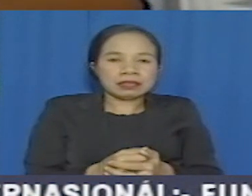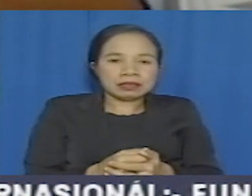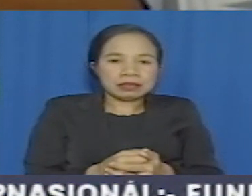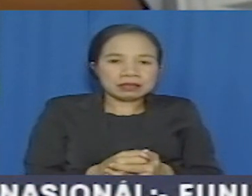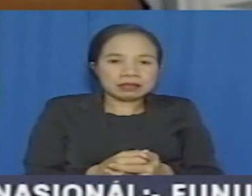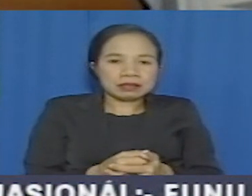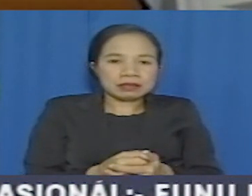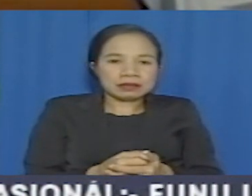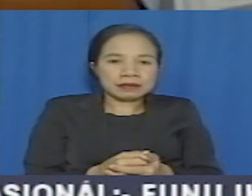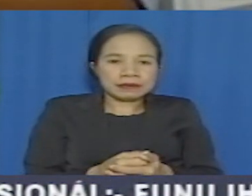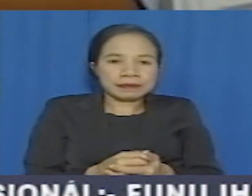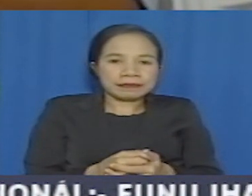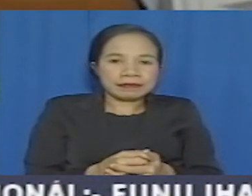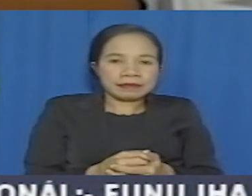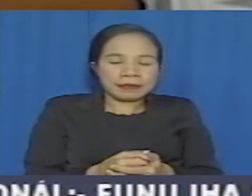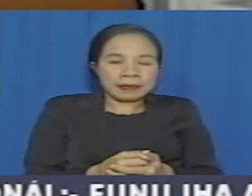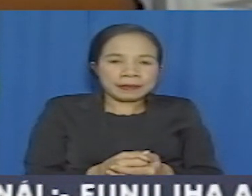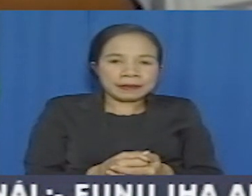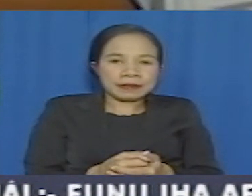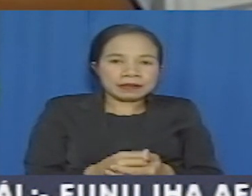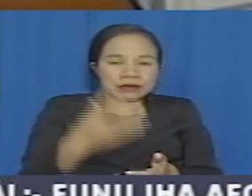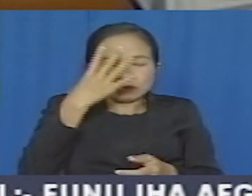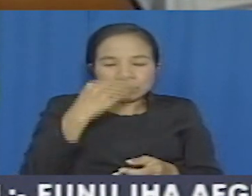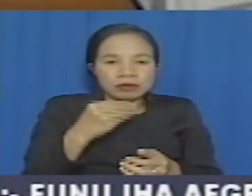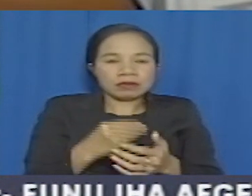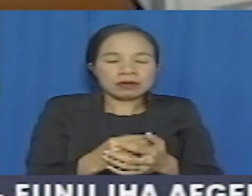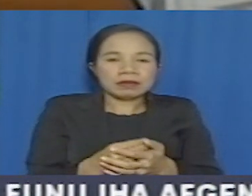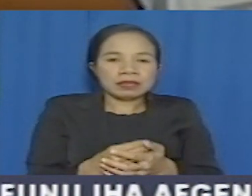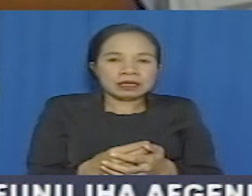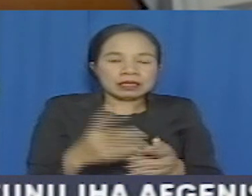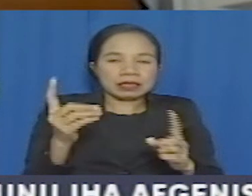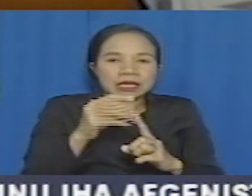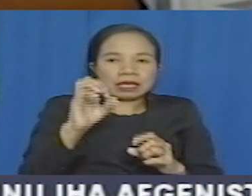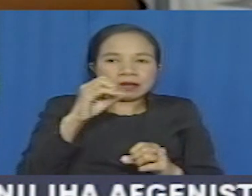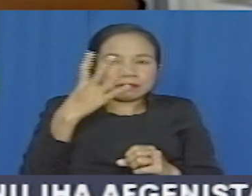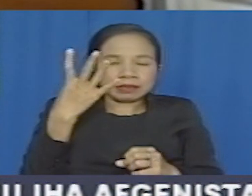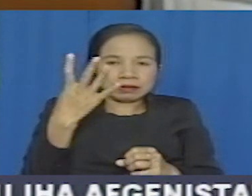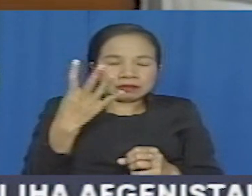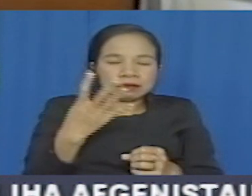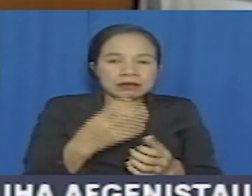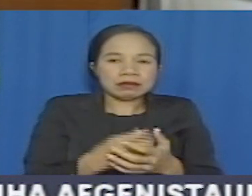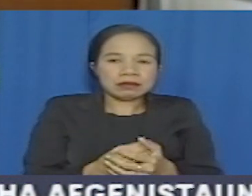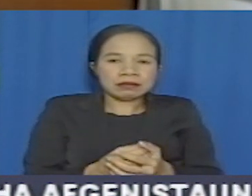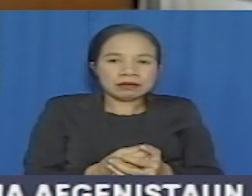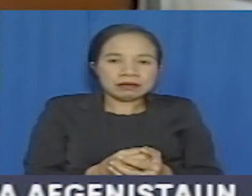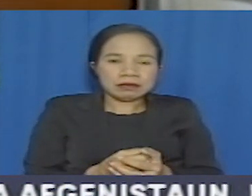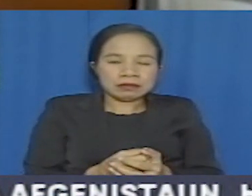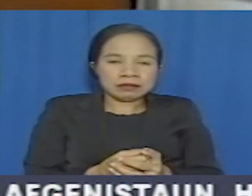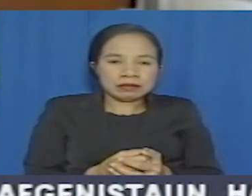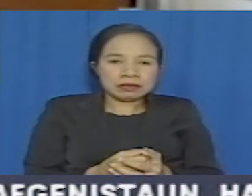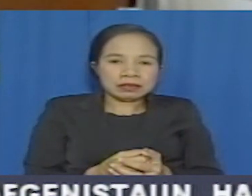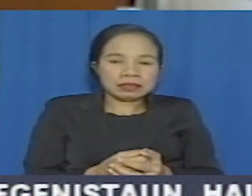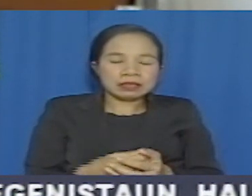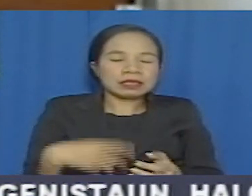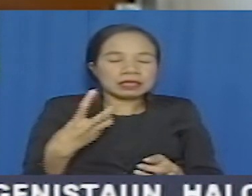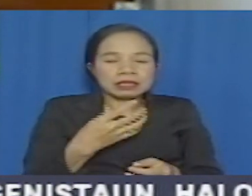Baixa, e já dia 14, na Ilete. Então, está tudo, kata, itu vai kita sida poti sampai rumah nebe kita lori sida keluar